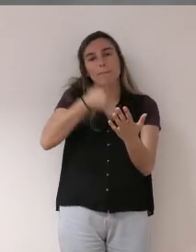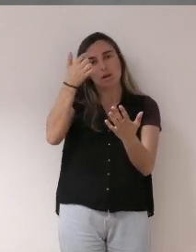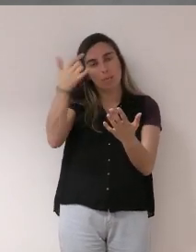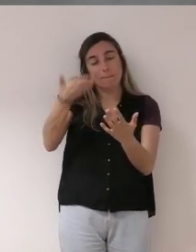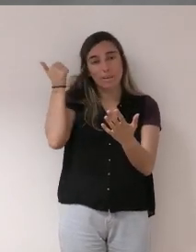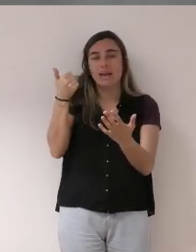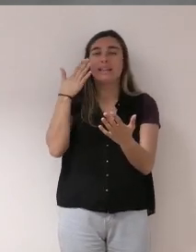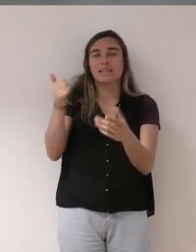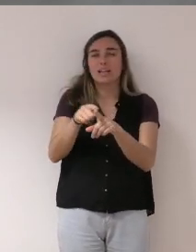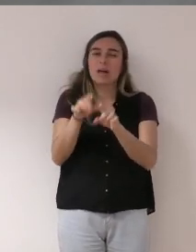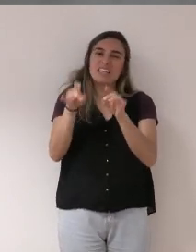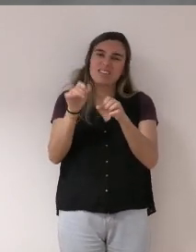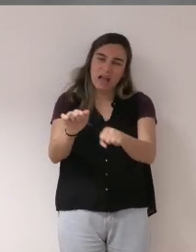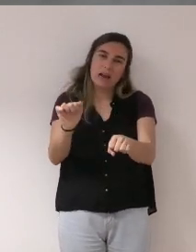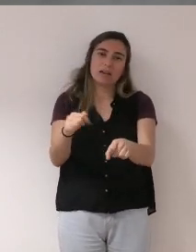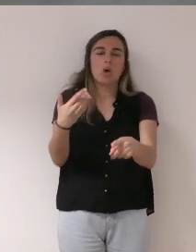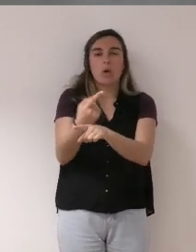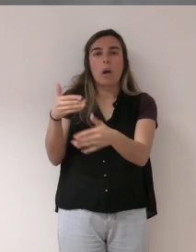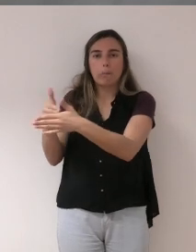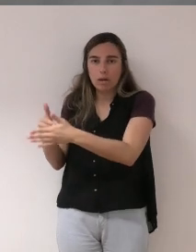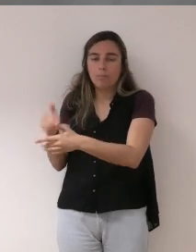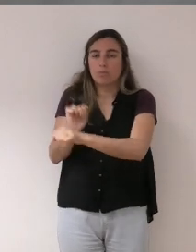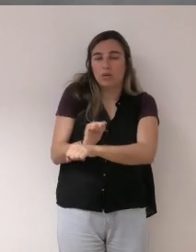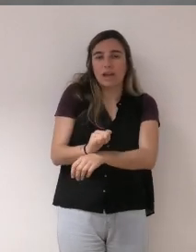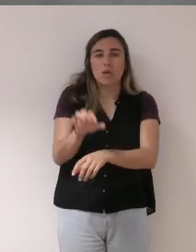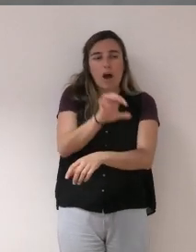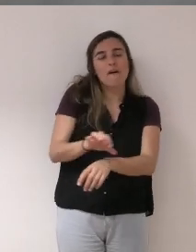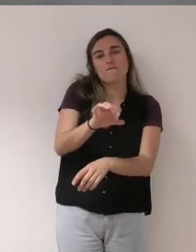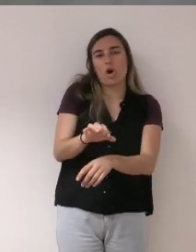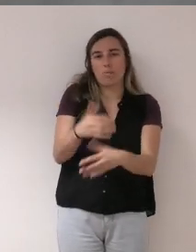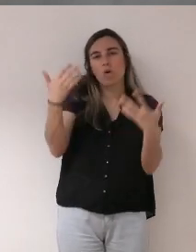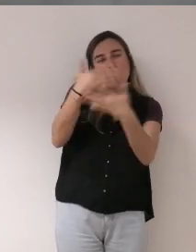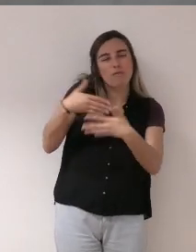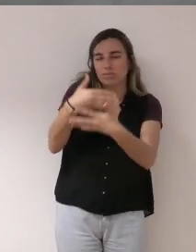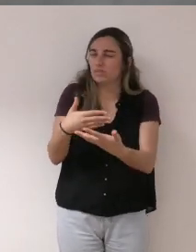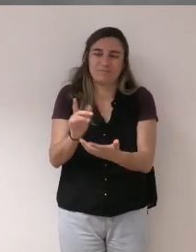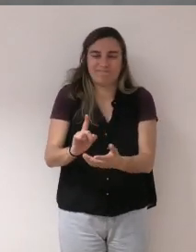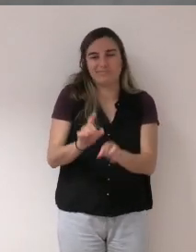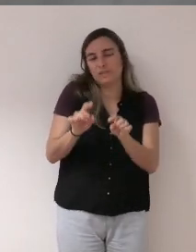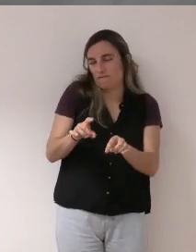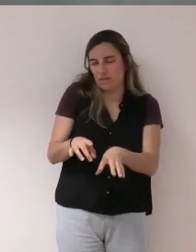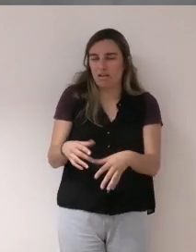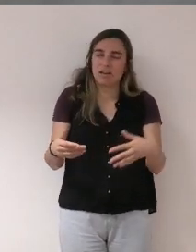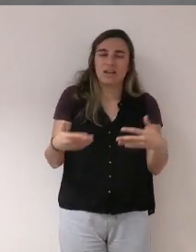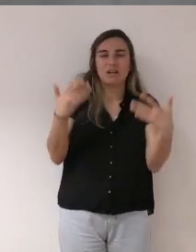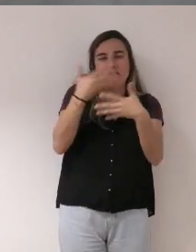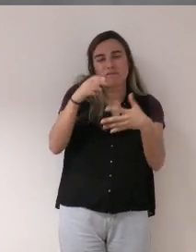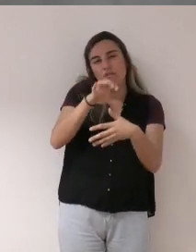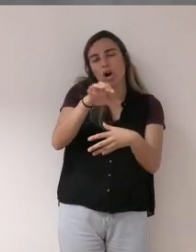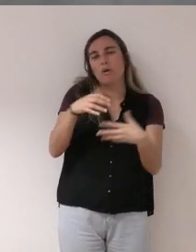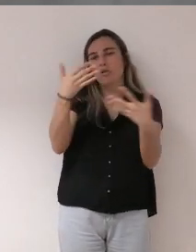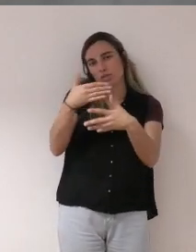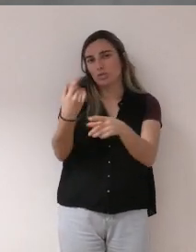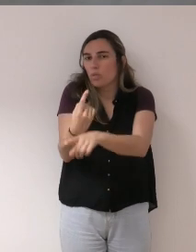obstáculos formais ou de confundir aquilo que é a forma com qualquer tipo